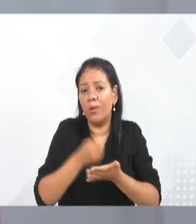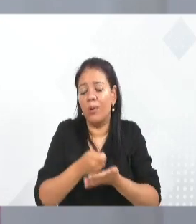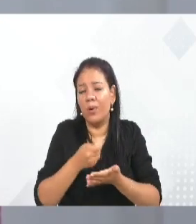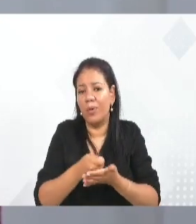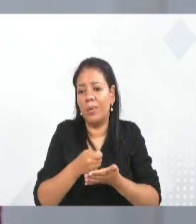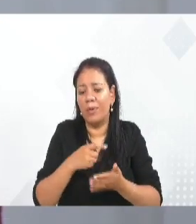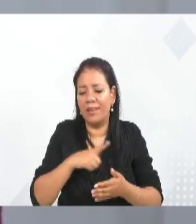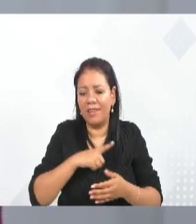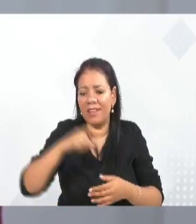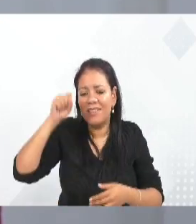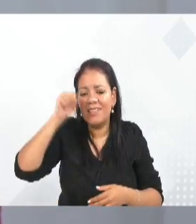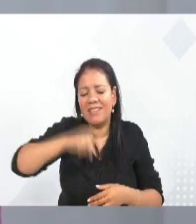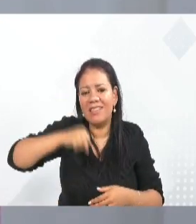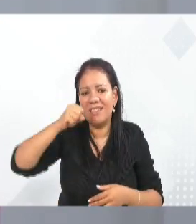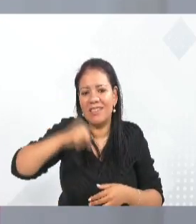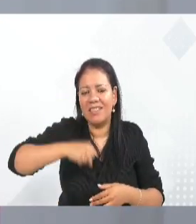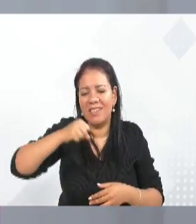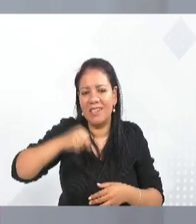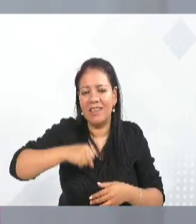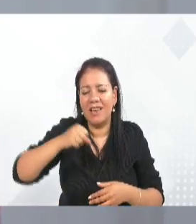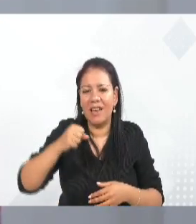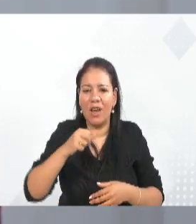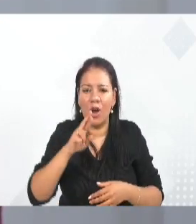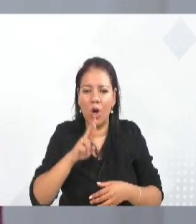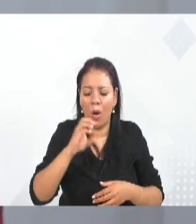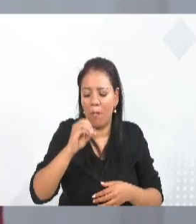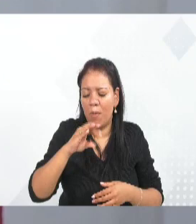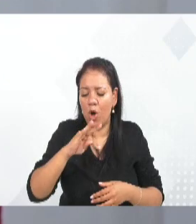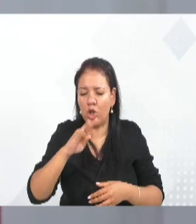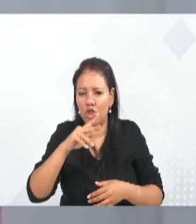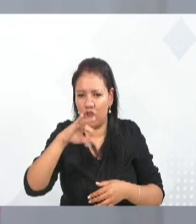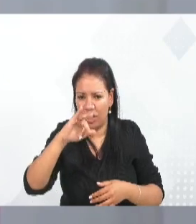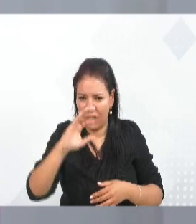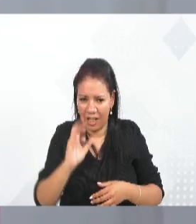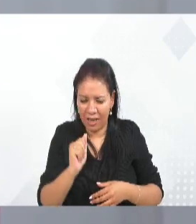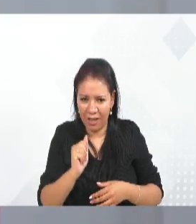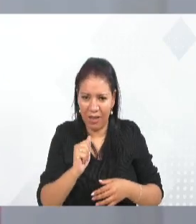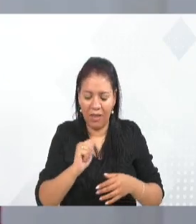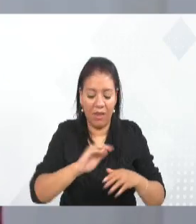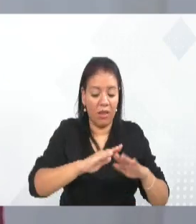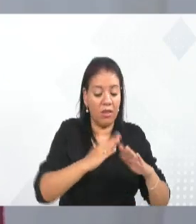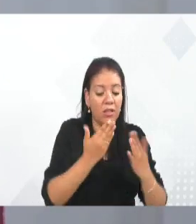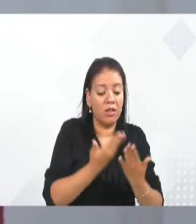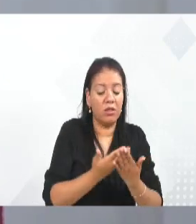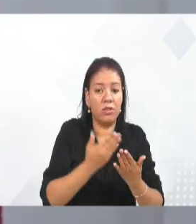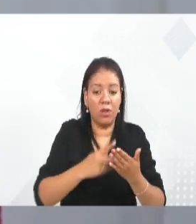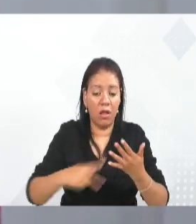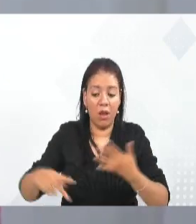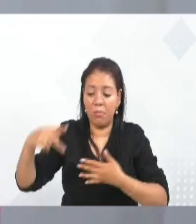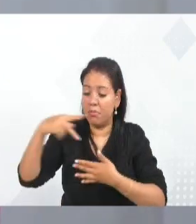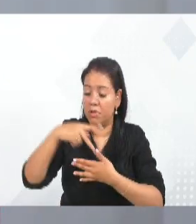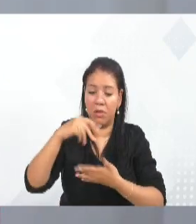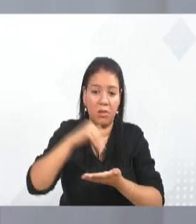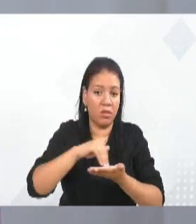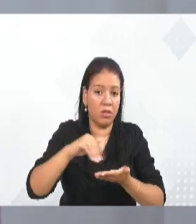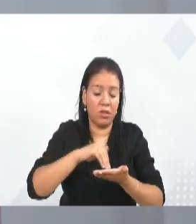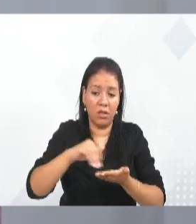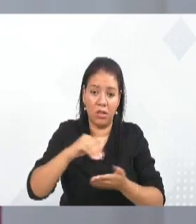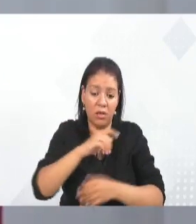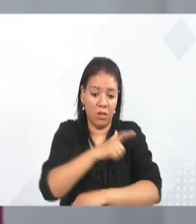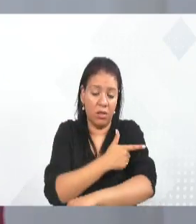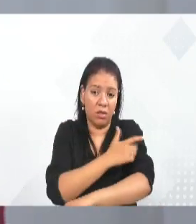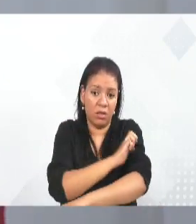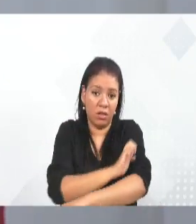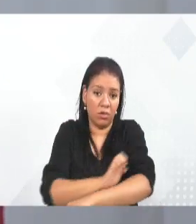tenhamos sim robótica nas nossas escolas mas parece que a prioridade da secretaria de educação é outra né